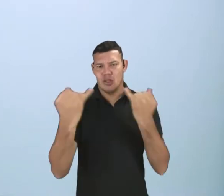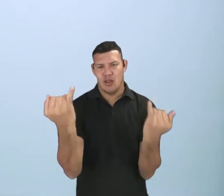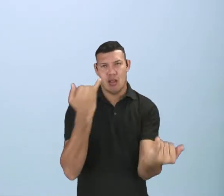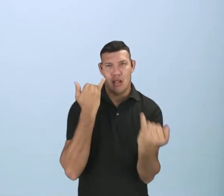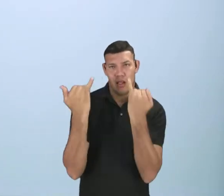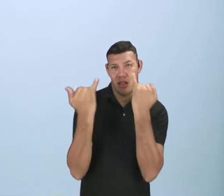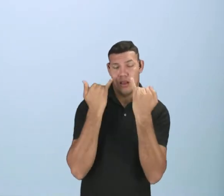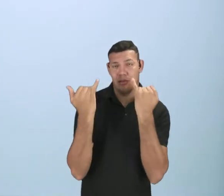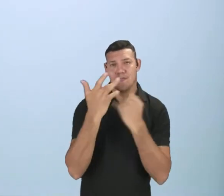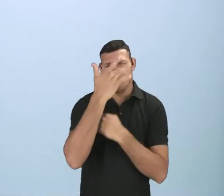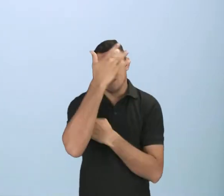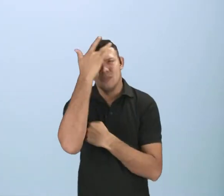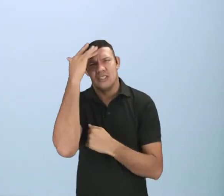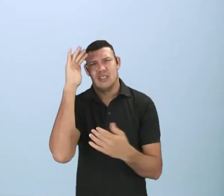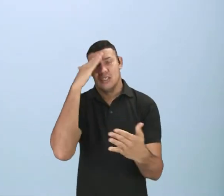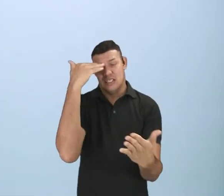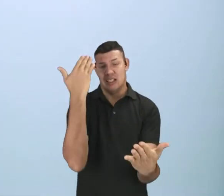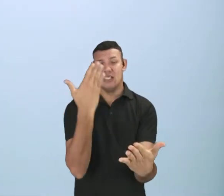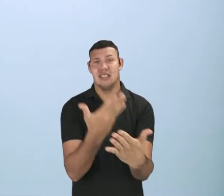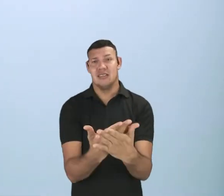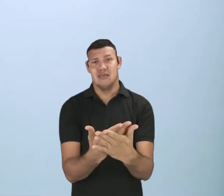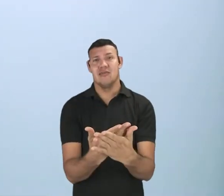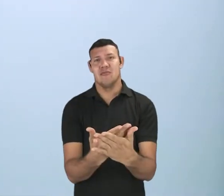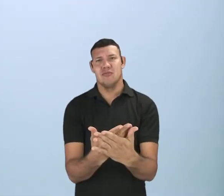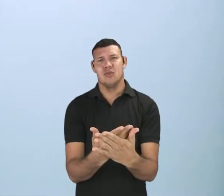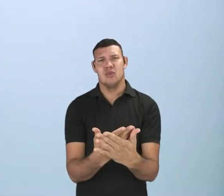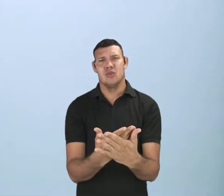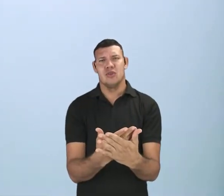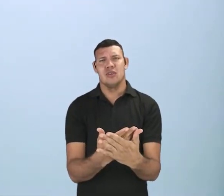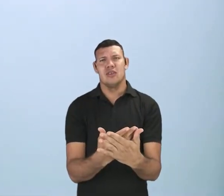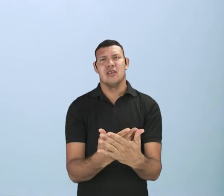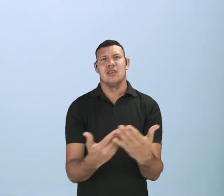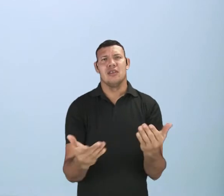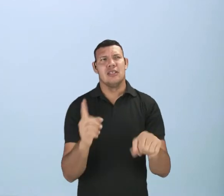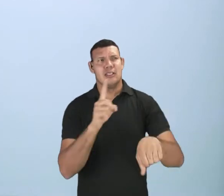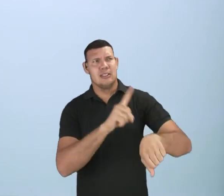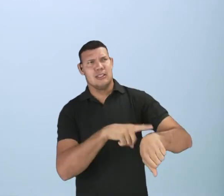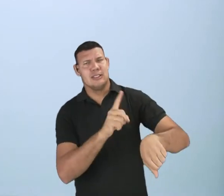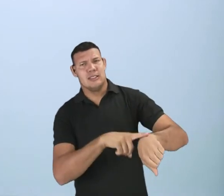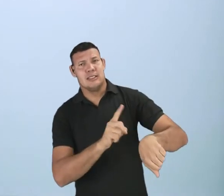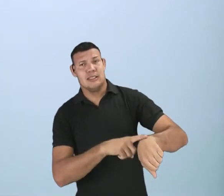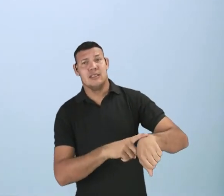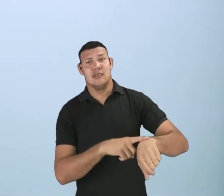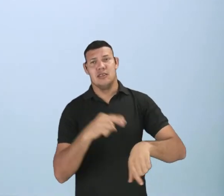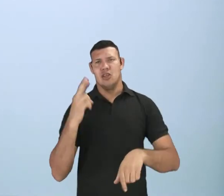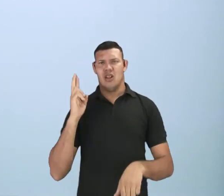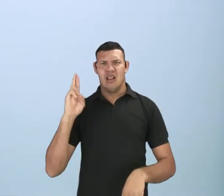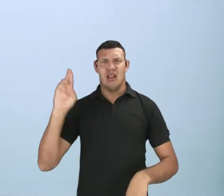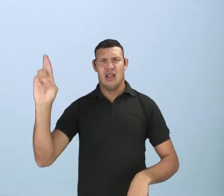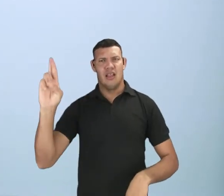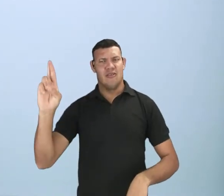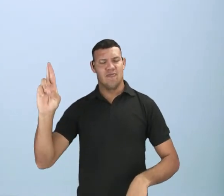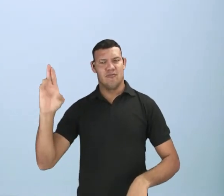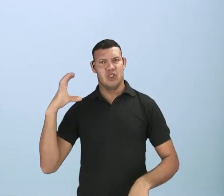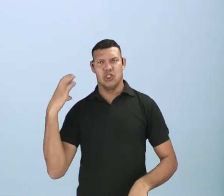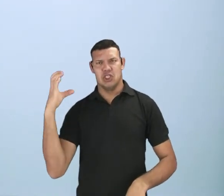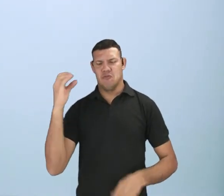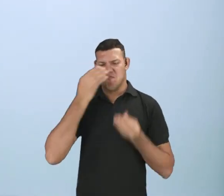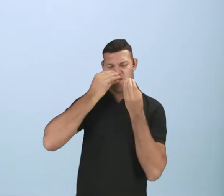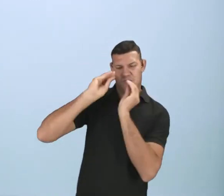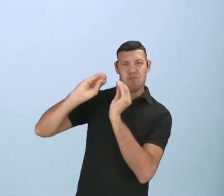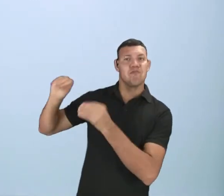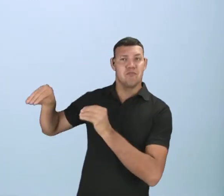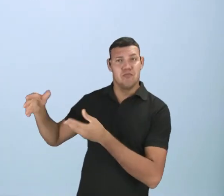Vejamos que eram pessoas que acreditavam muito no místico, ou seja, nessa época a razão e a ciência não foi